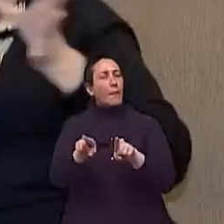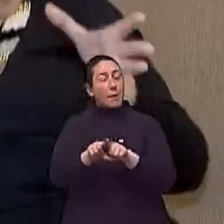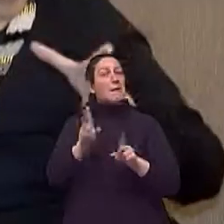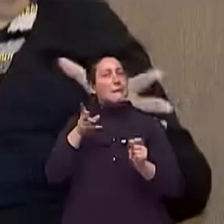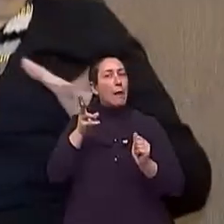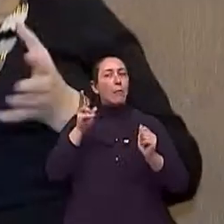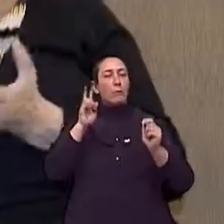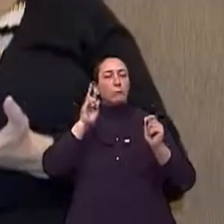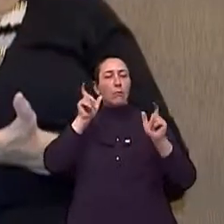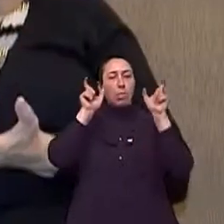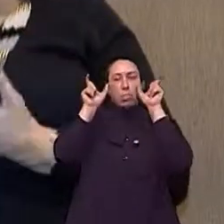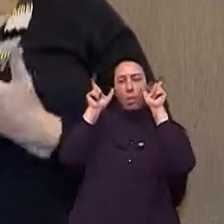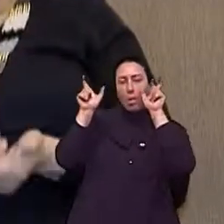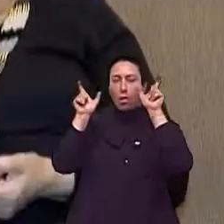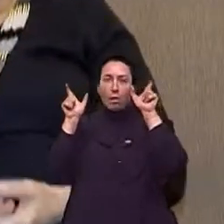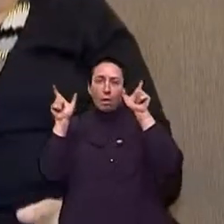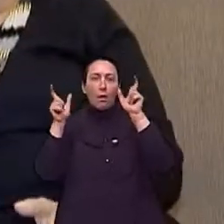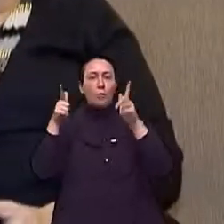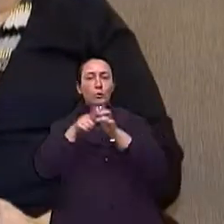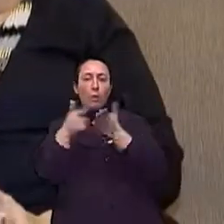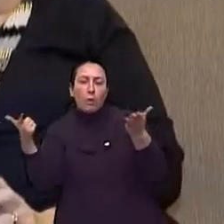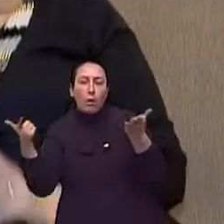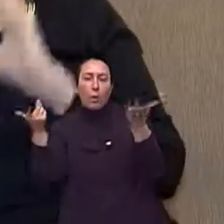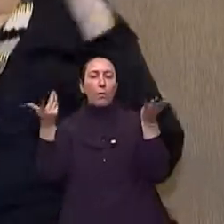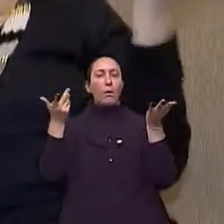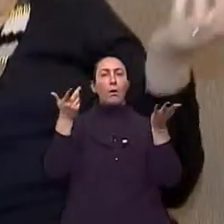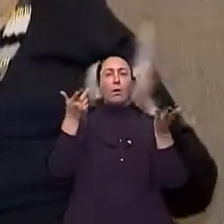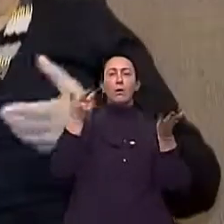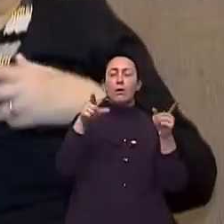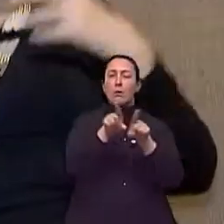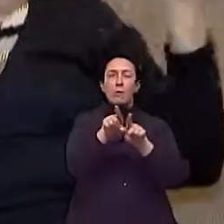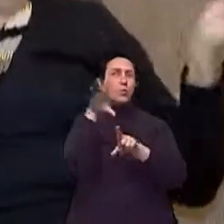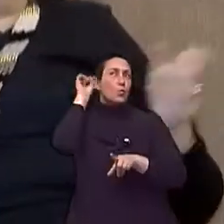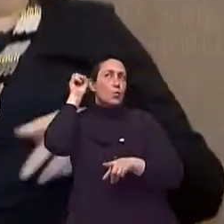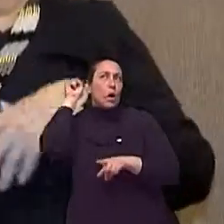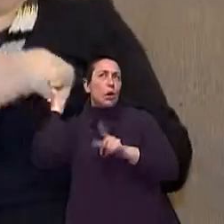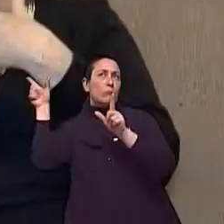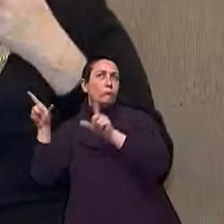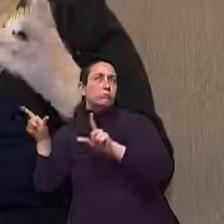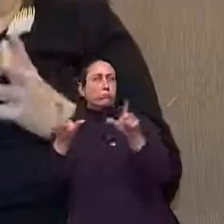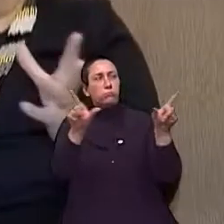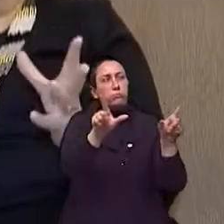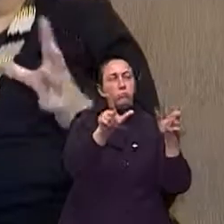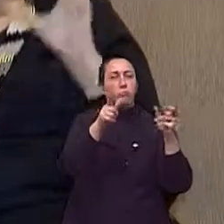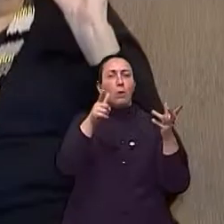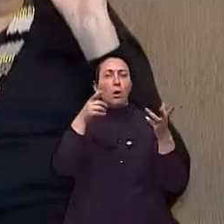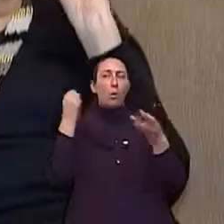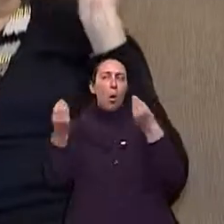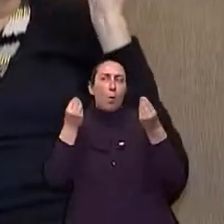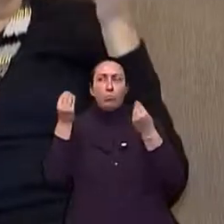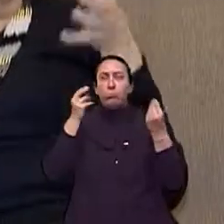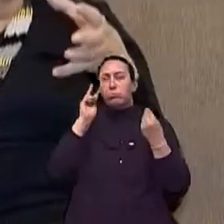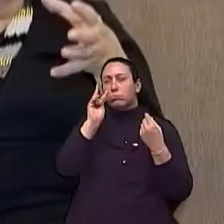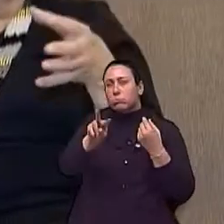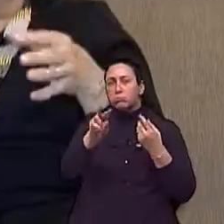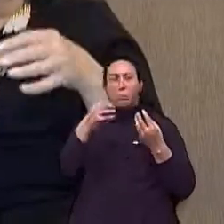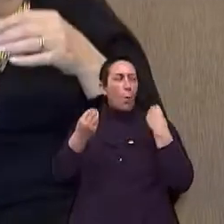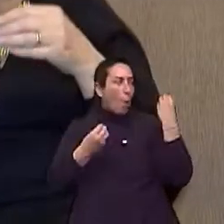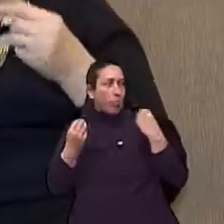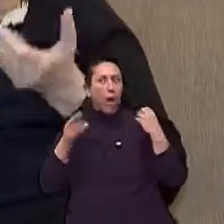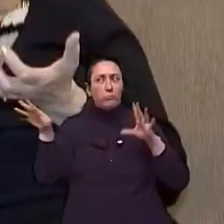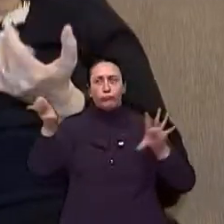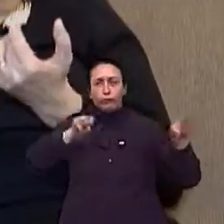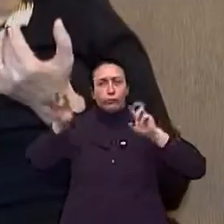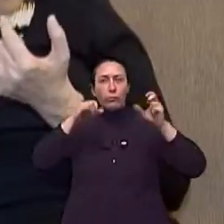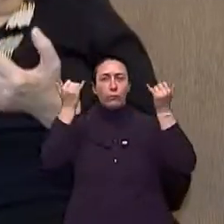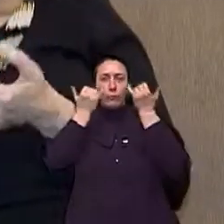sempre atenta né jornais escutar rádio escutar TV essas coisas to Então tem que estar sempre por dentro